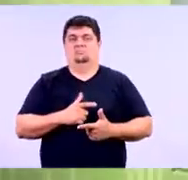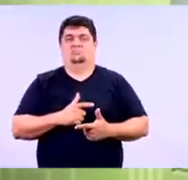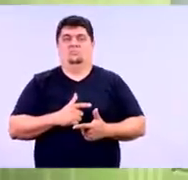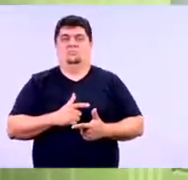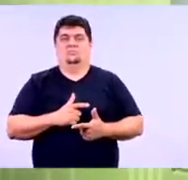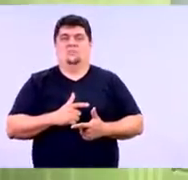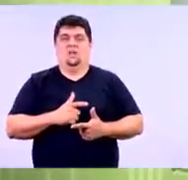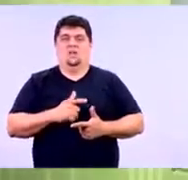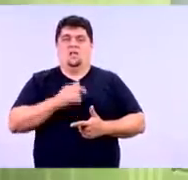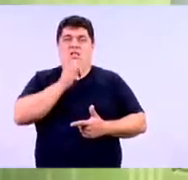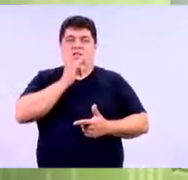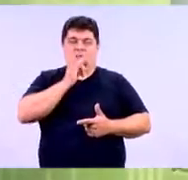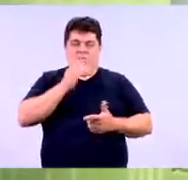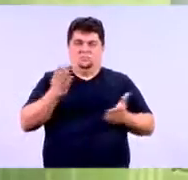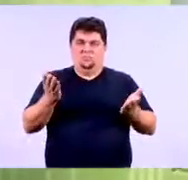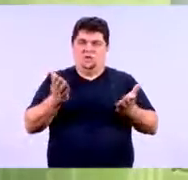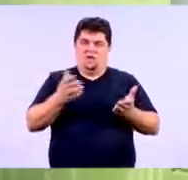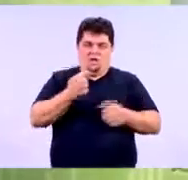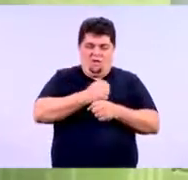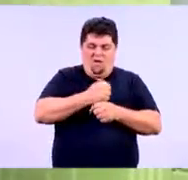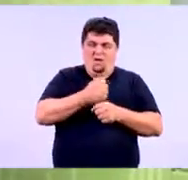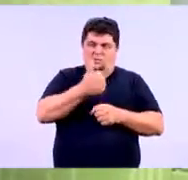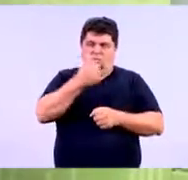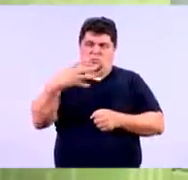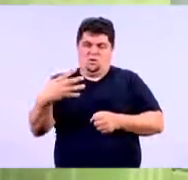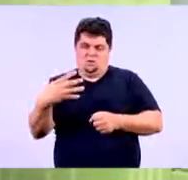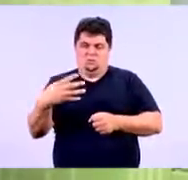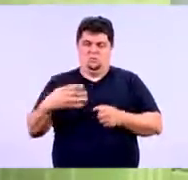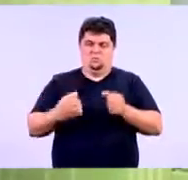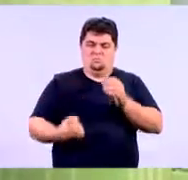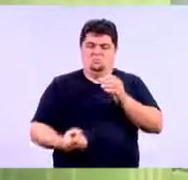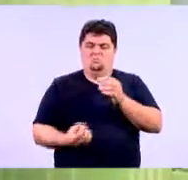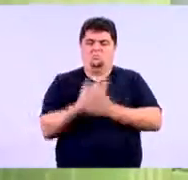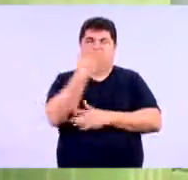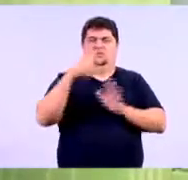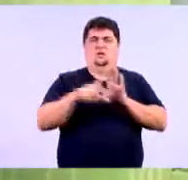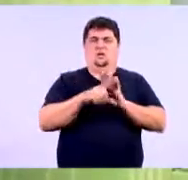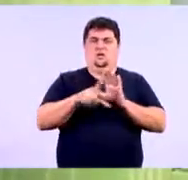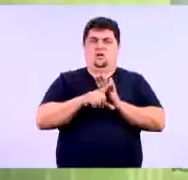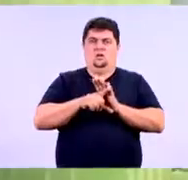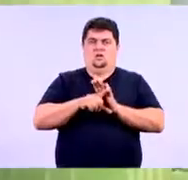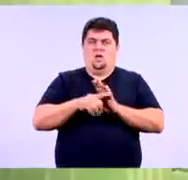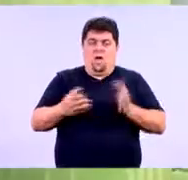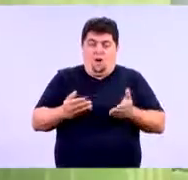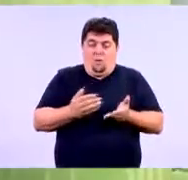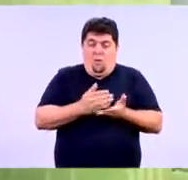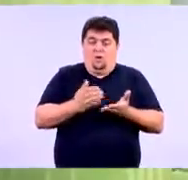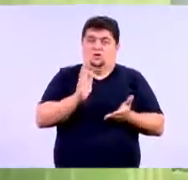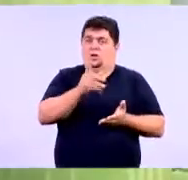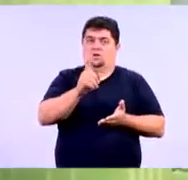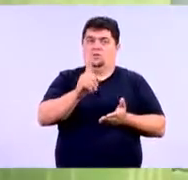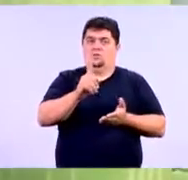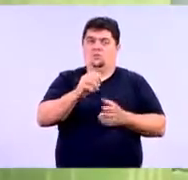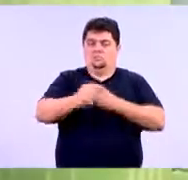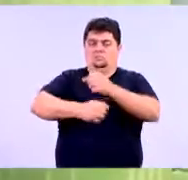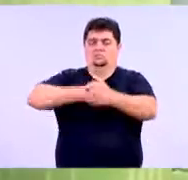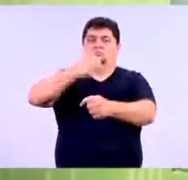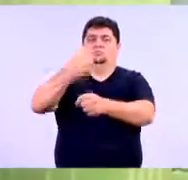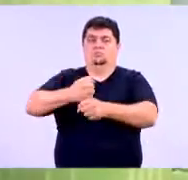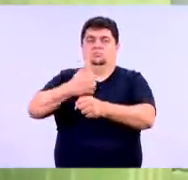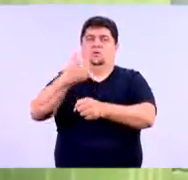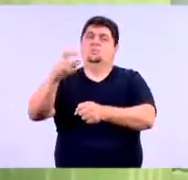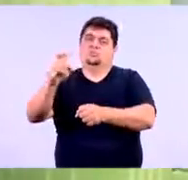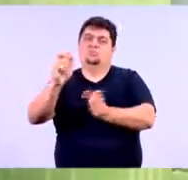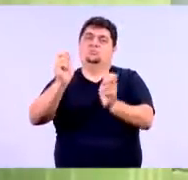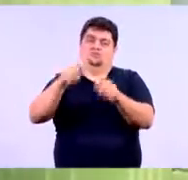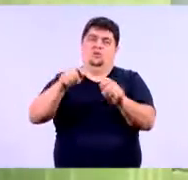financeiro posterior. Por que isso? Isso é uma garantia jurídica que nós temos para o nosso contribuinte, para todos nós. Por quê? Por que